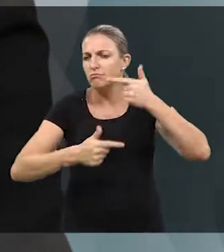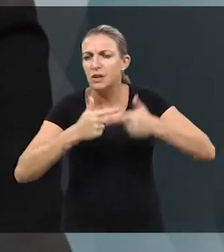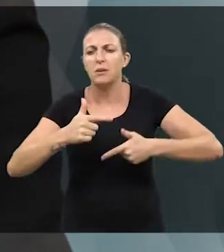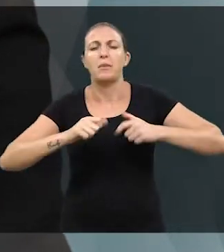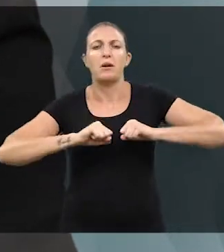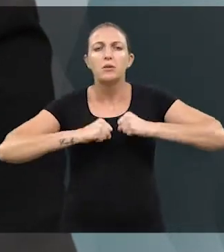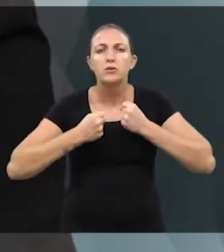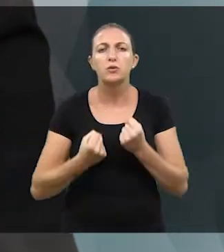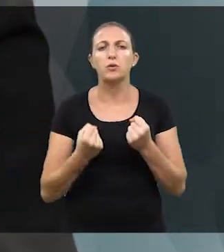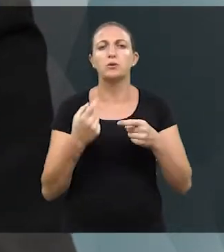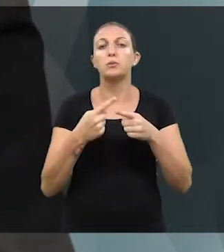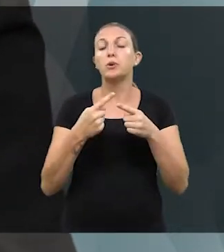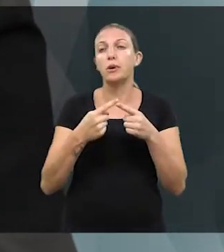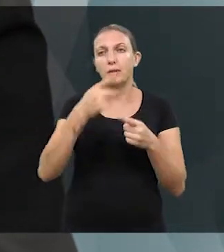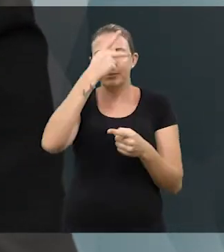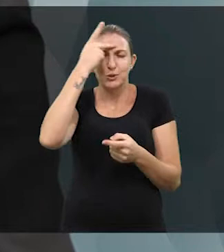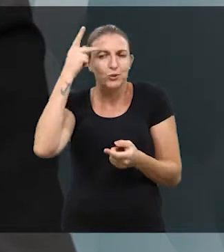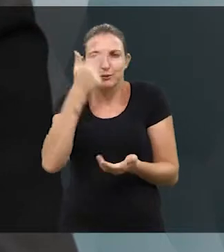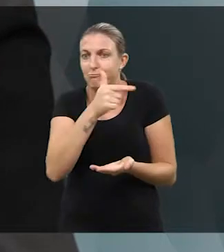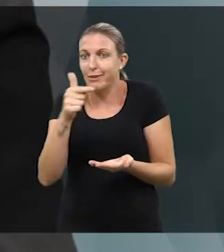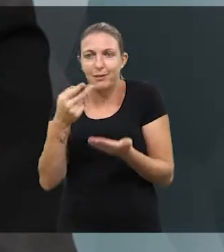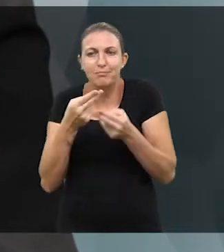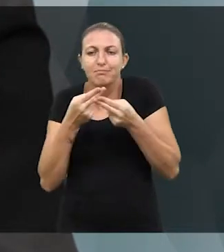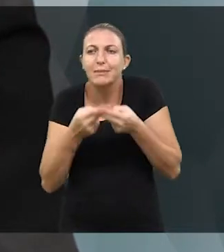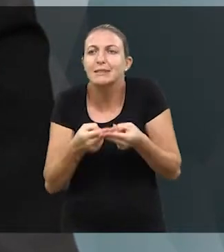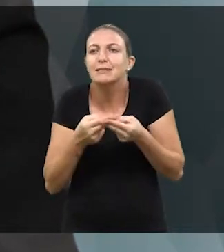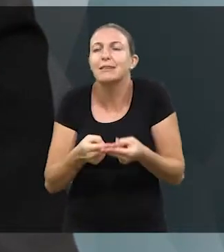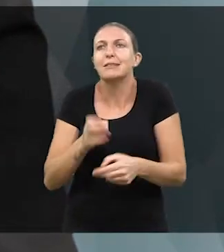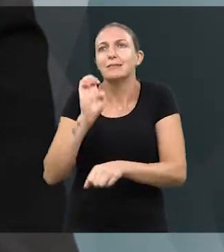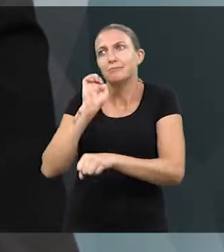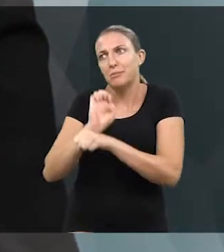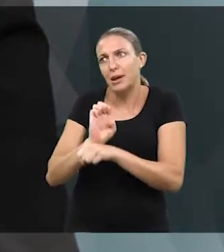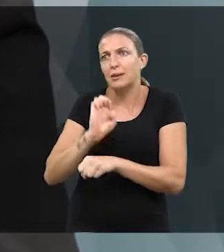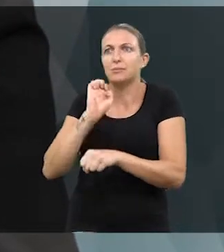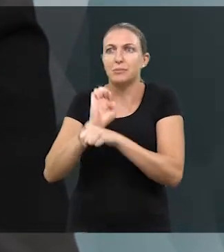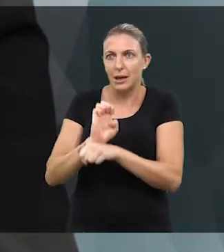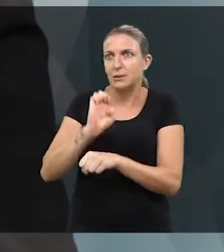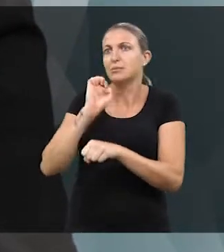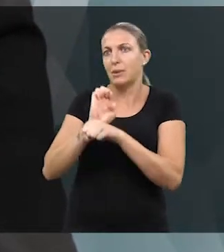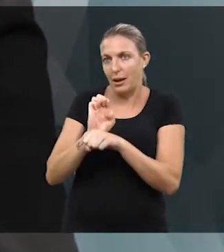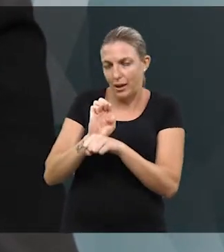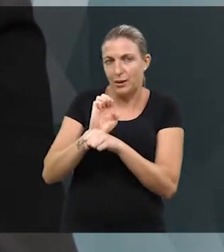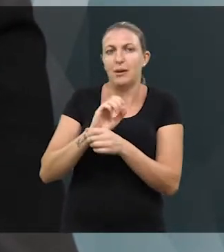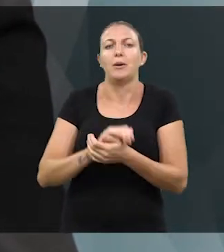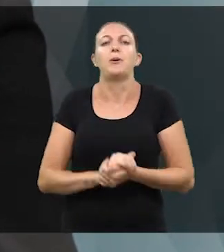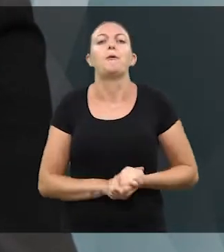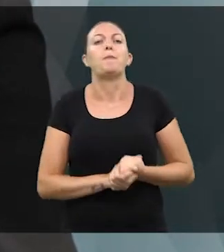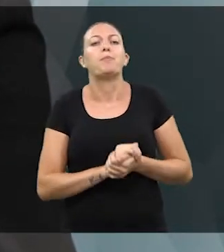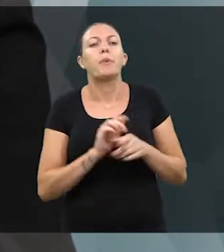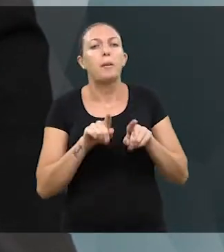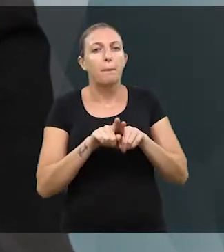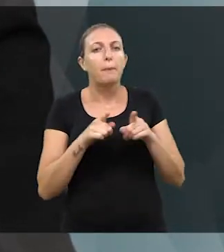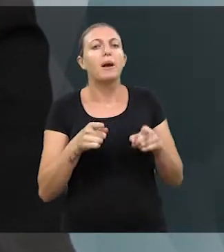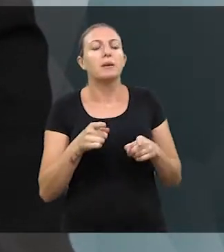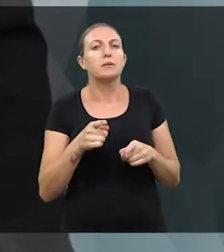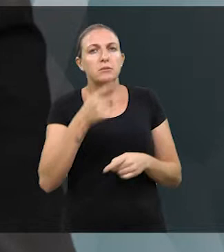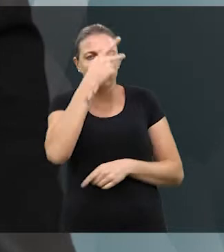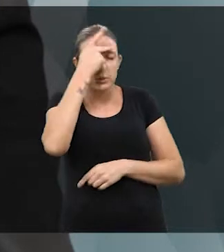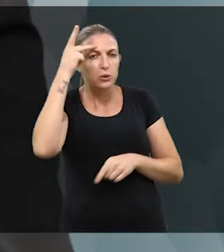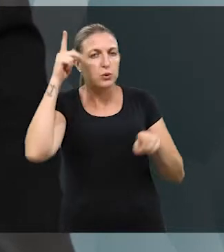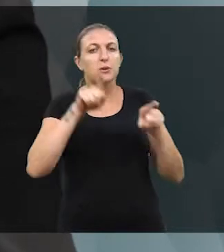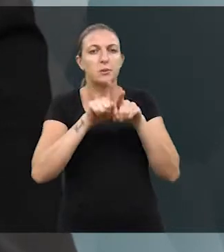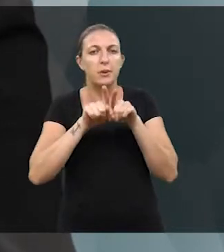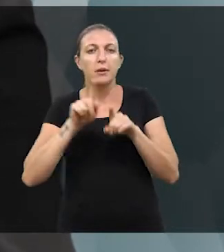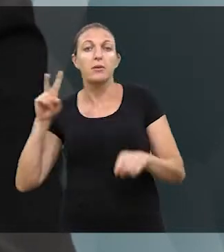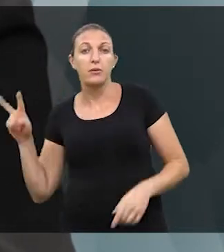a paciência na verdade as pessoas não tem né então e mas eles valorizam é quando você